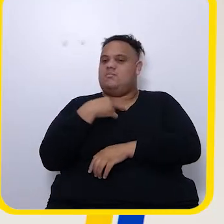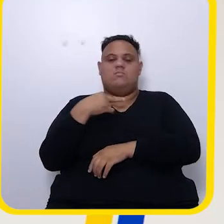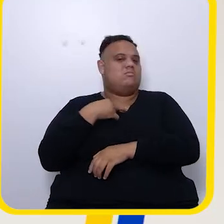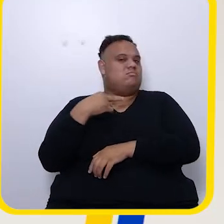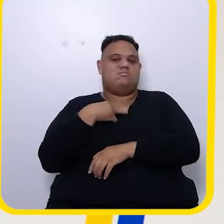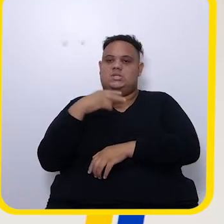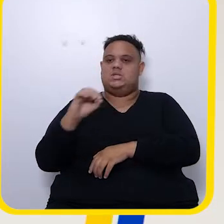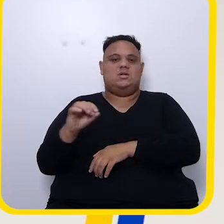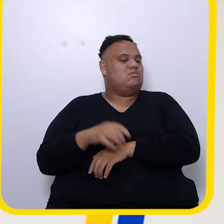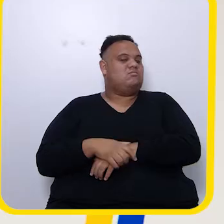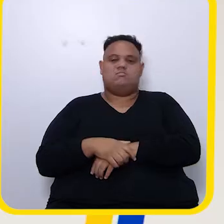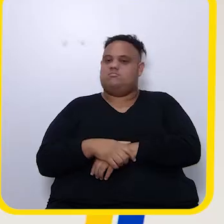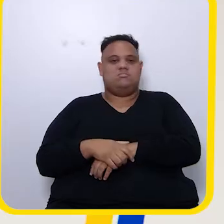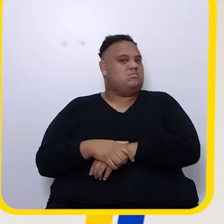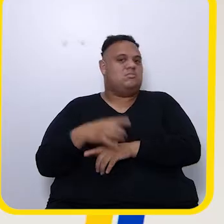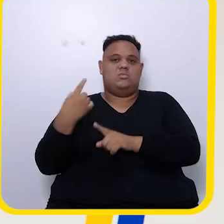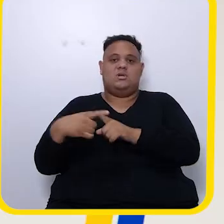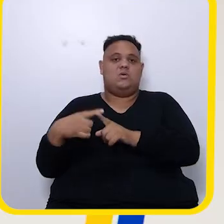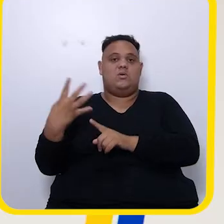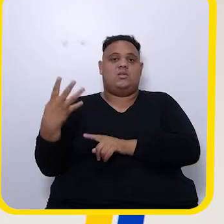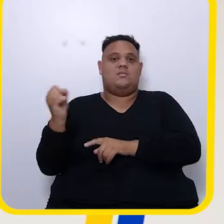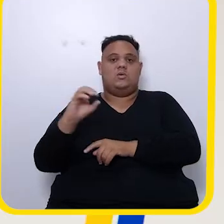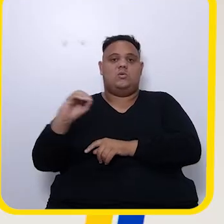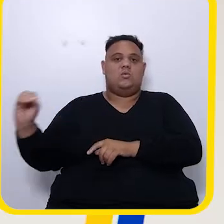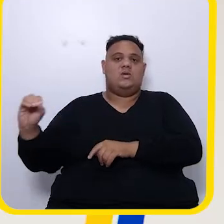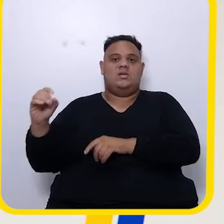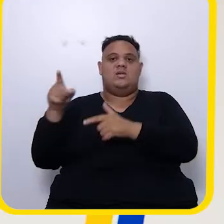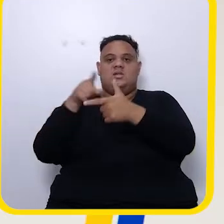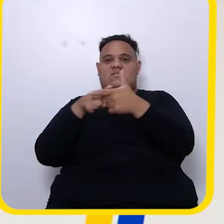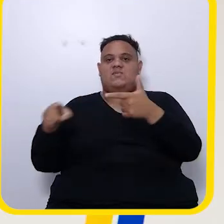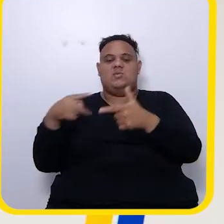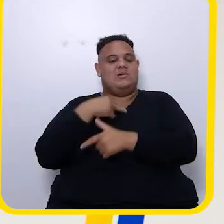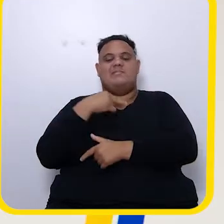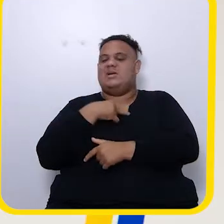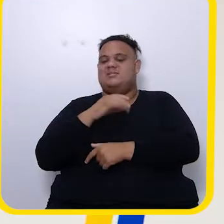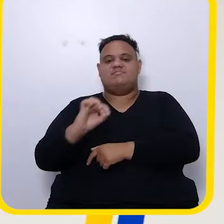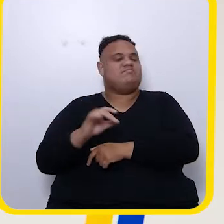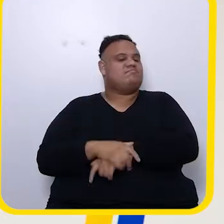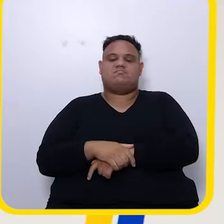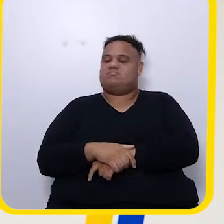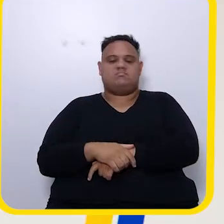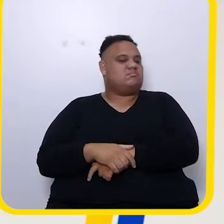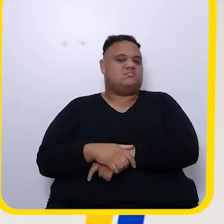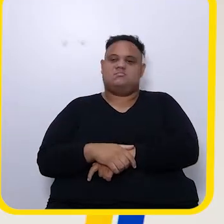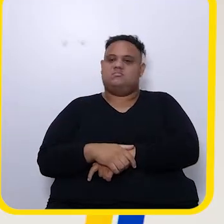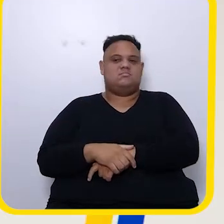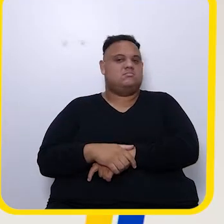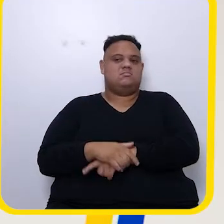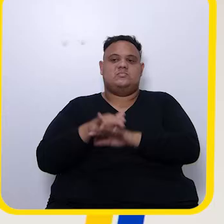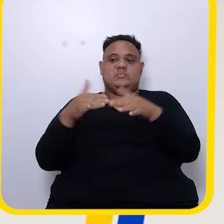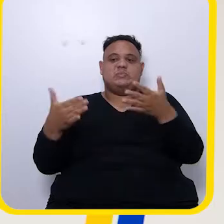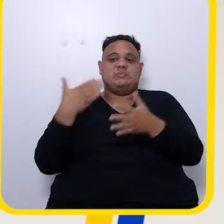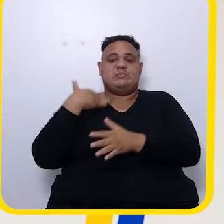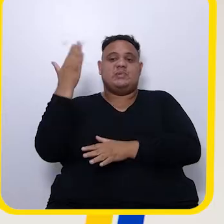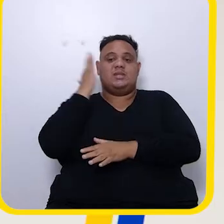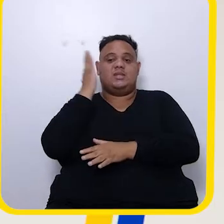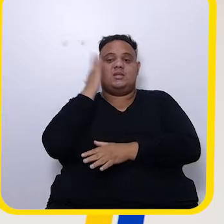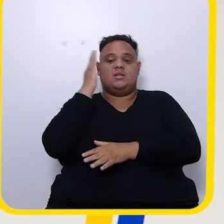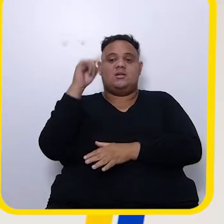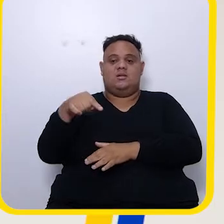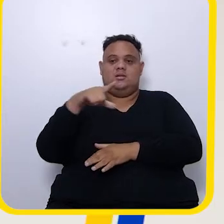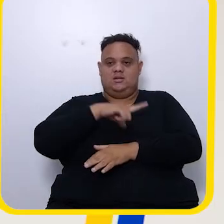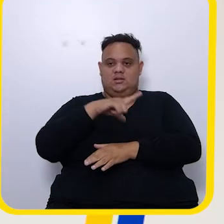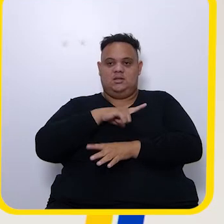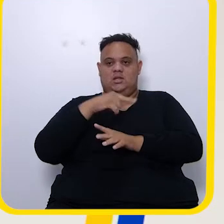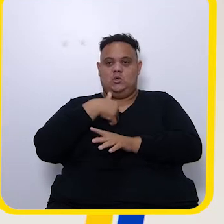ser zero, porque 4.800 não pode ser dividido por zero. Prontinho. Sabendo essa condição de existência,